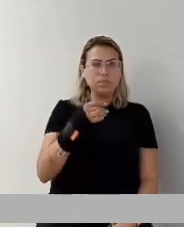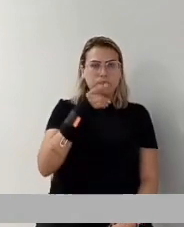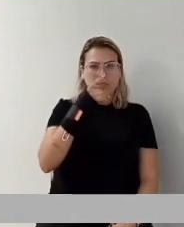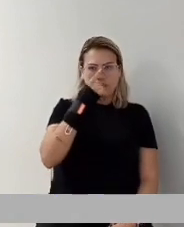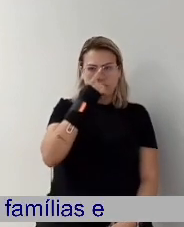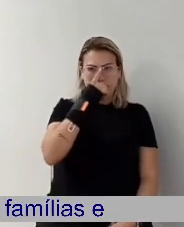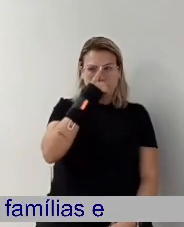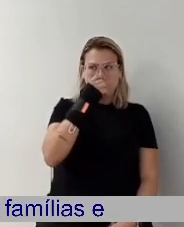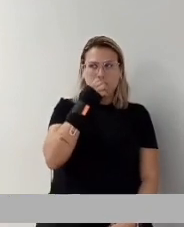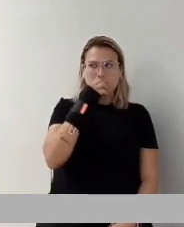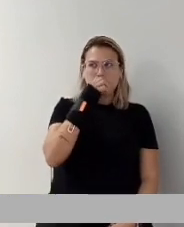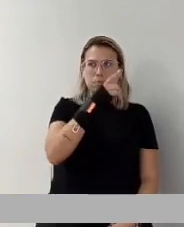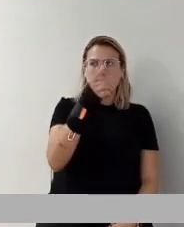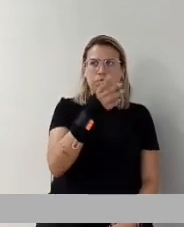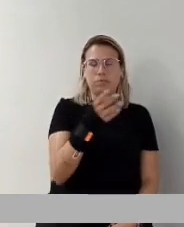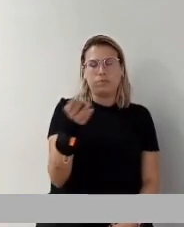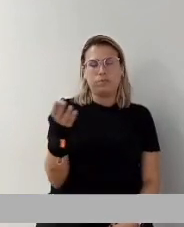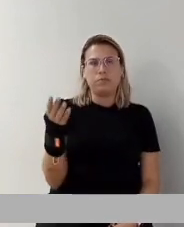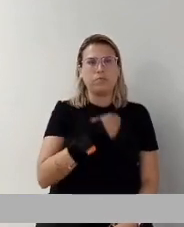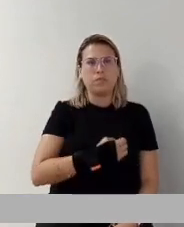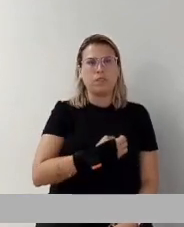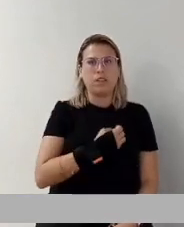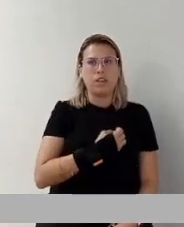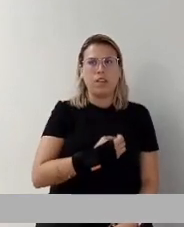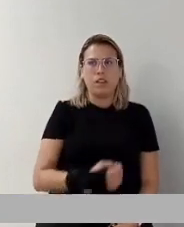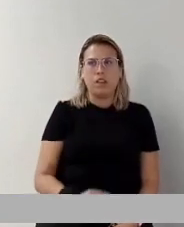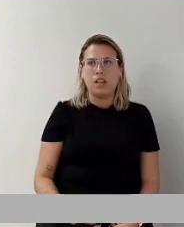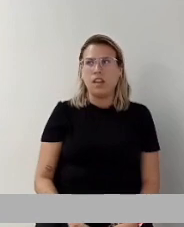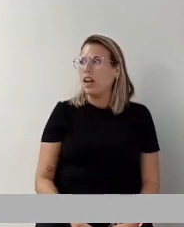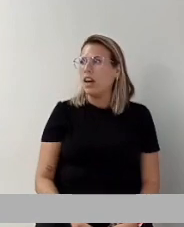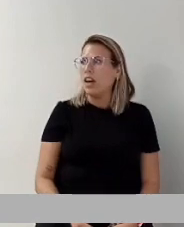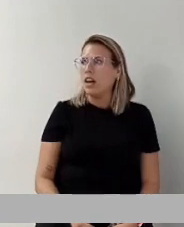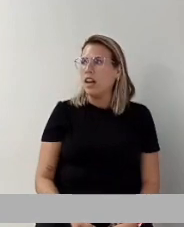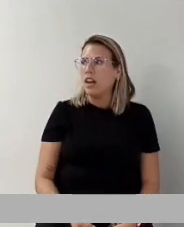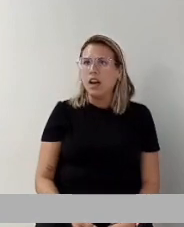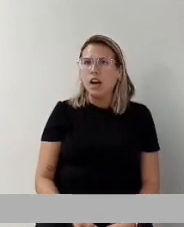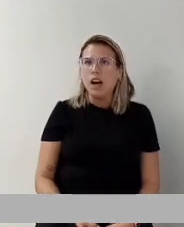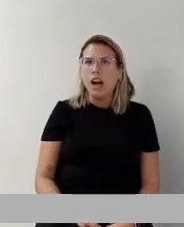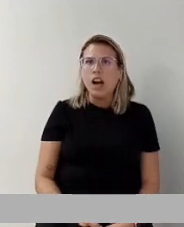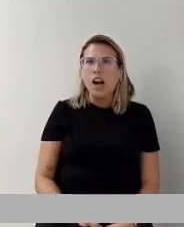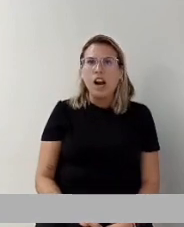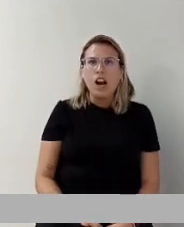todos e a todas presente Francisco Brito de